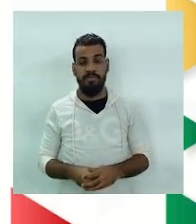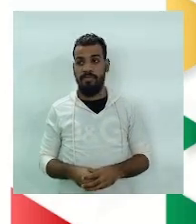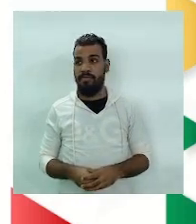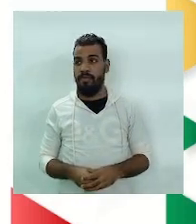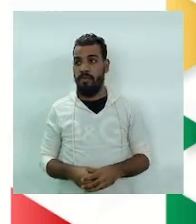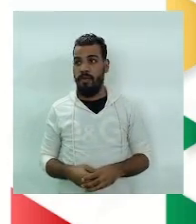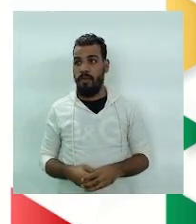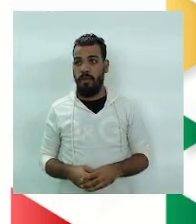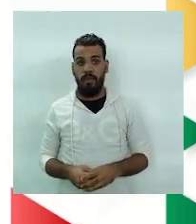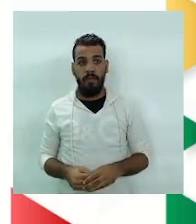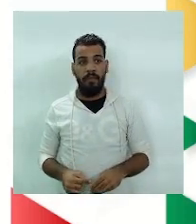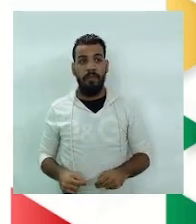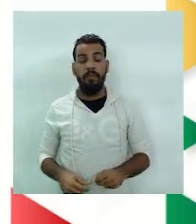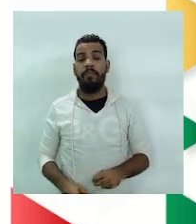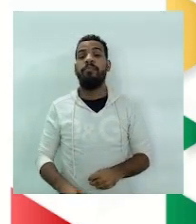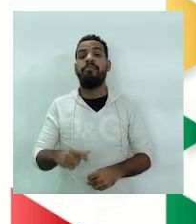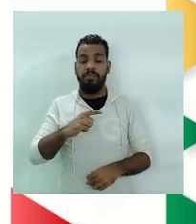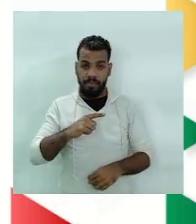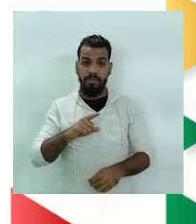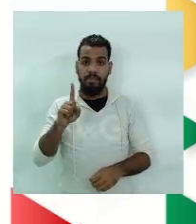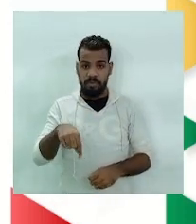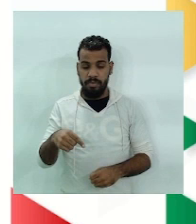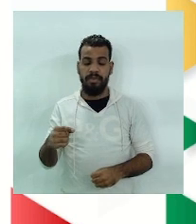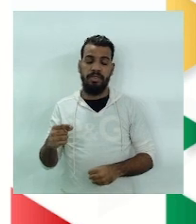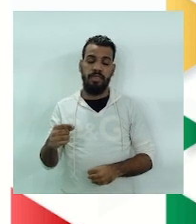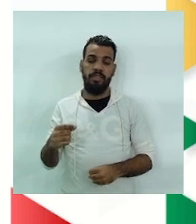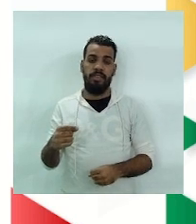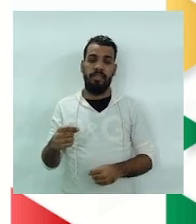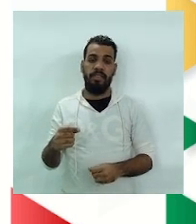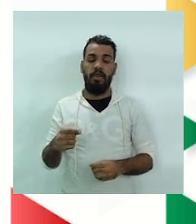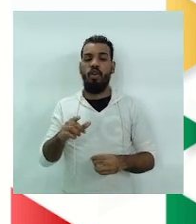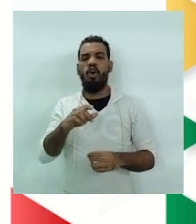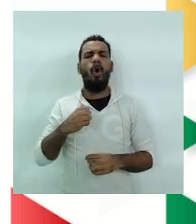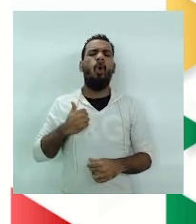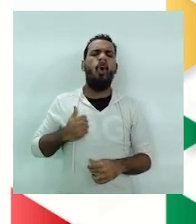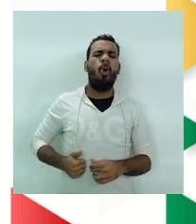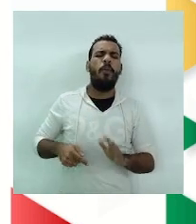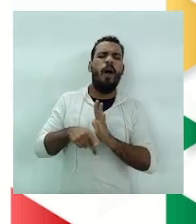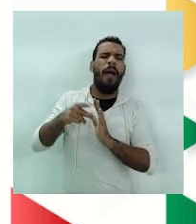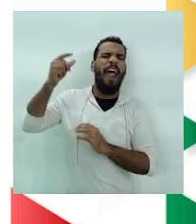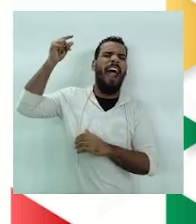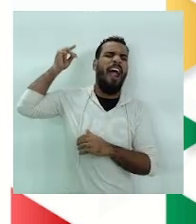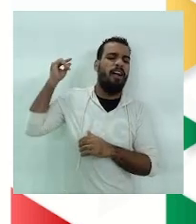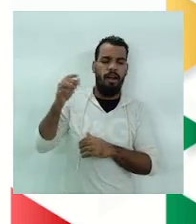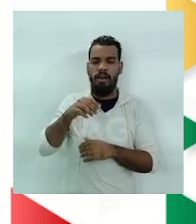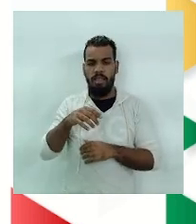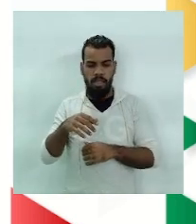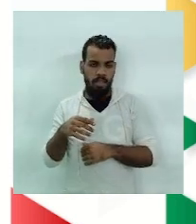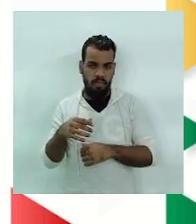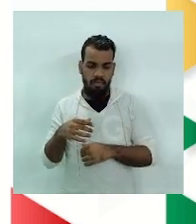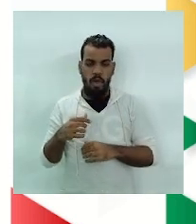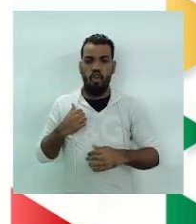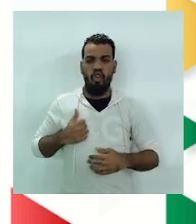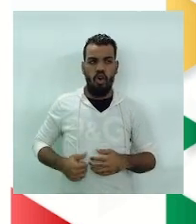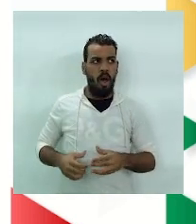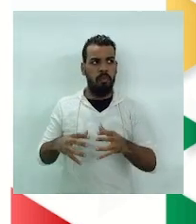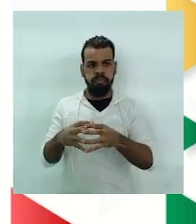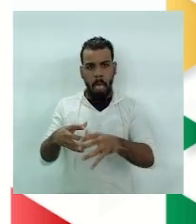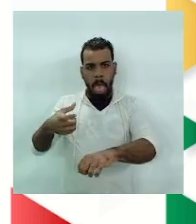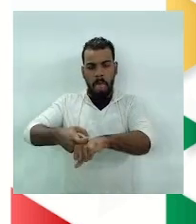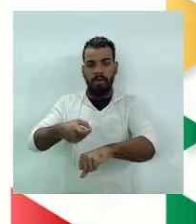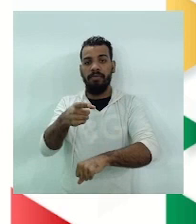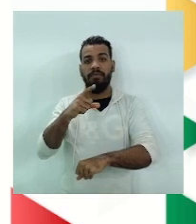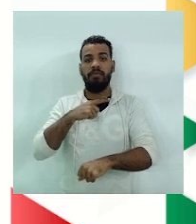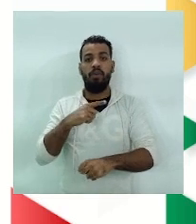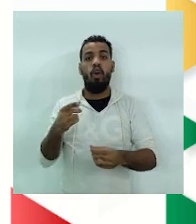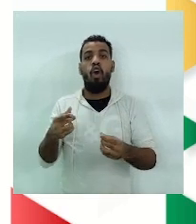e copolitos, excrementos fossilizados, permitem estudar o comportamento dos seres vivos primitivos. Para além de